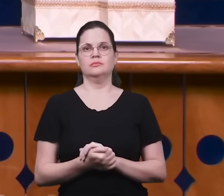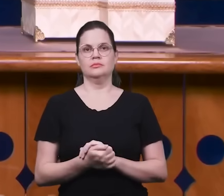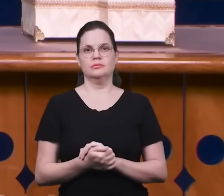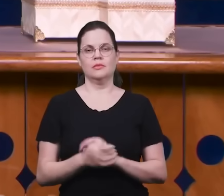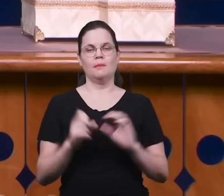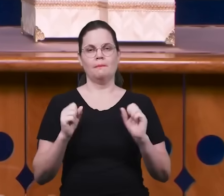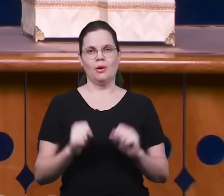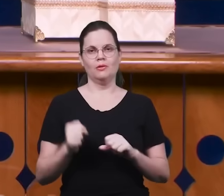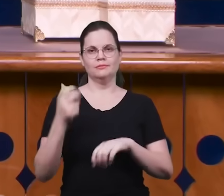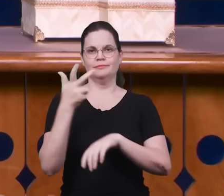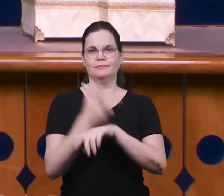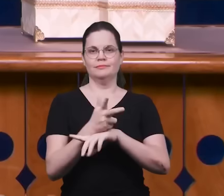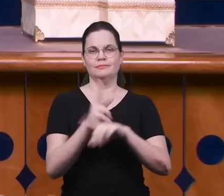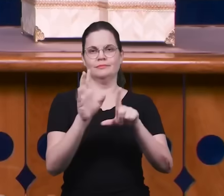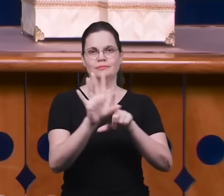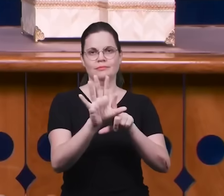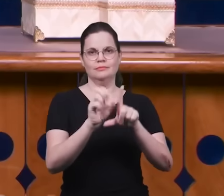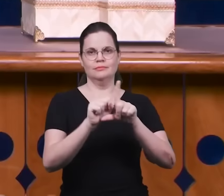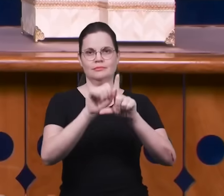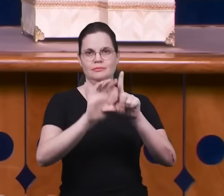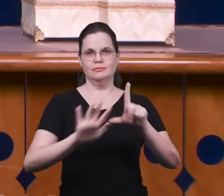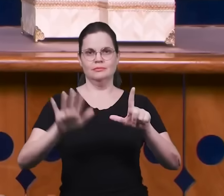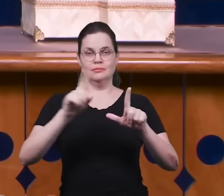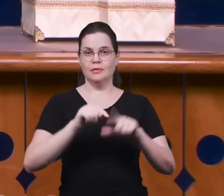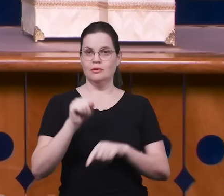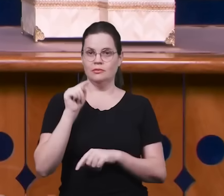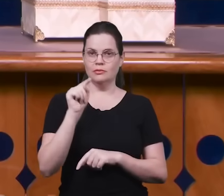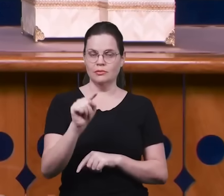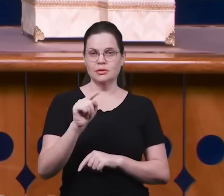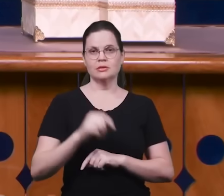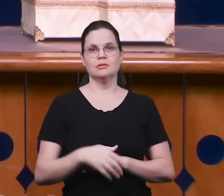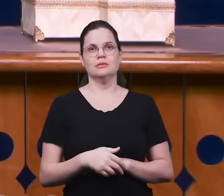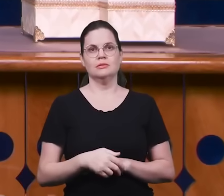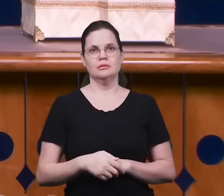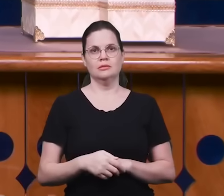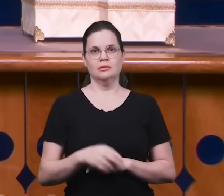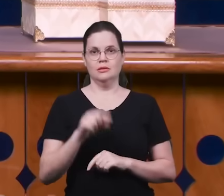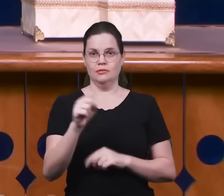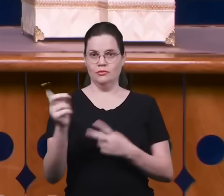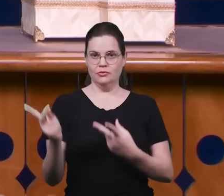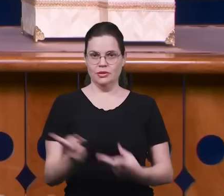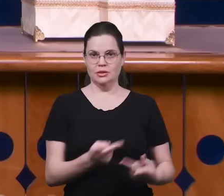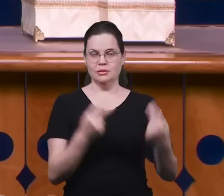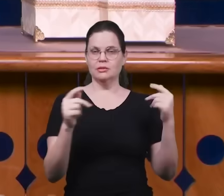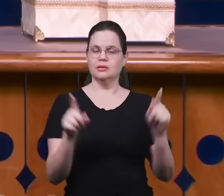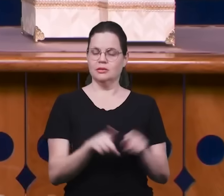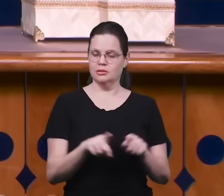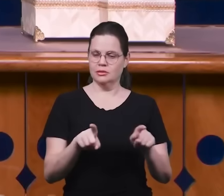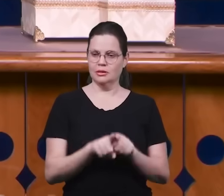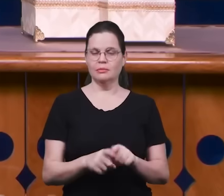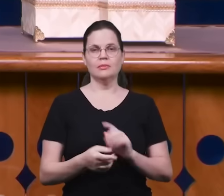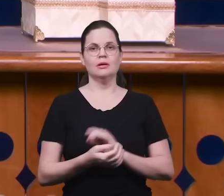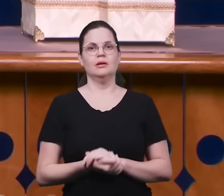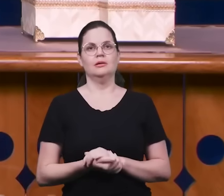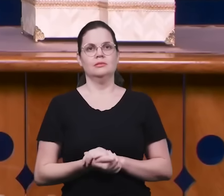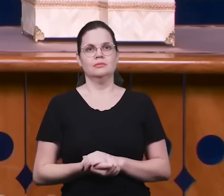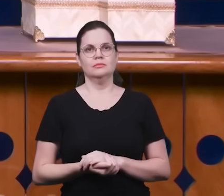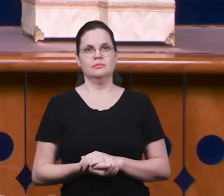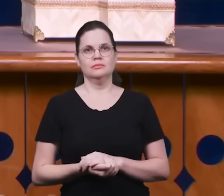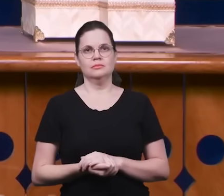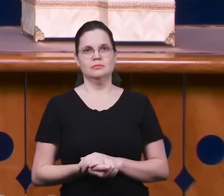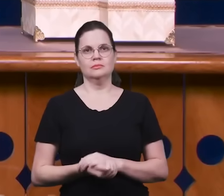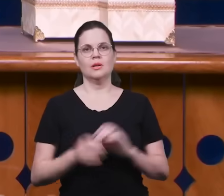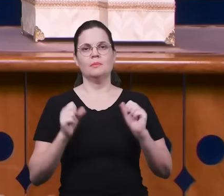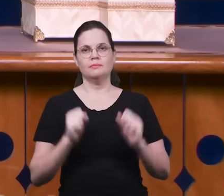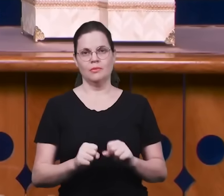Escaneie esse QR Code que você, meu irmão, minha irmã, visitante, prezado visitante,